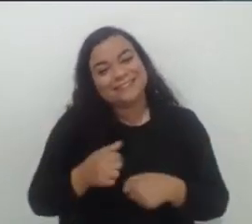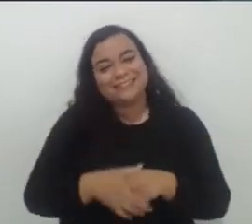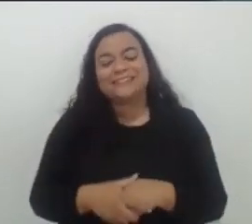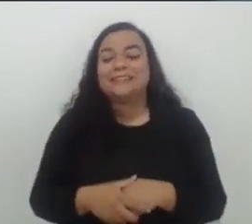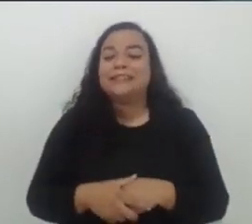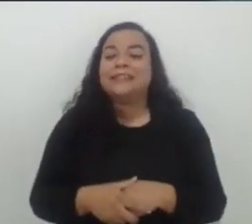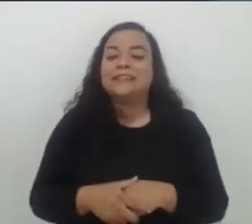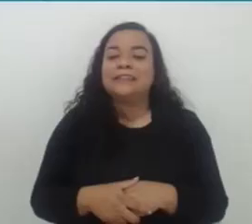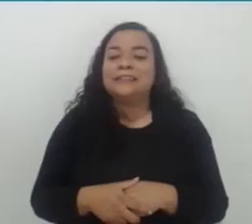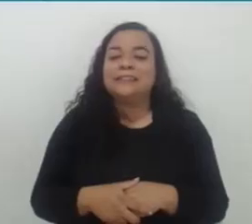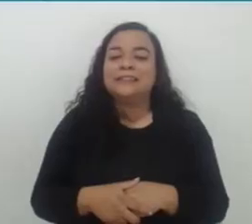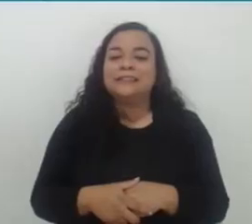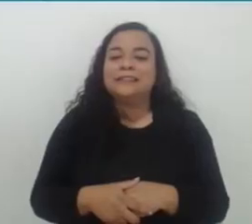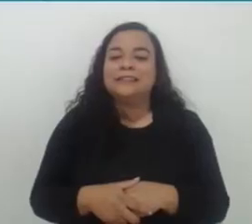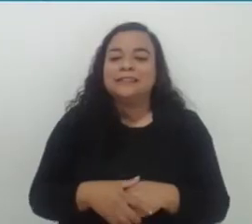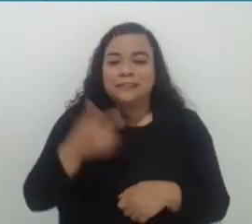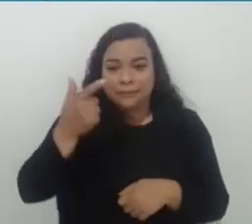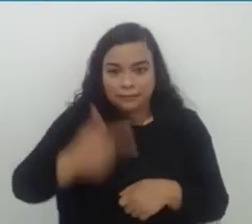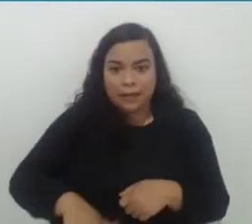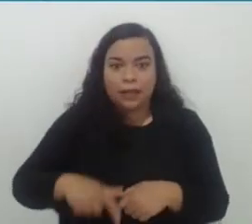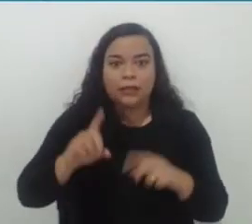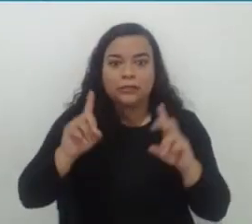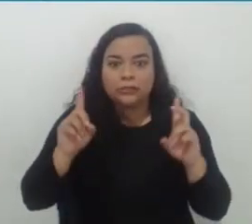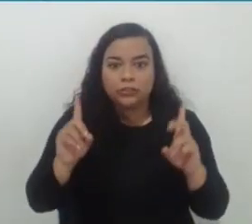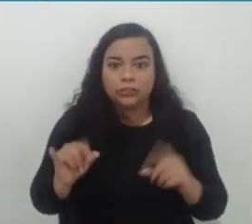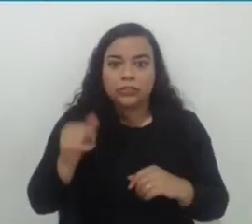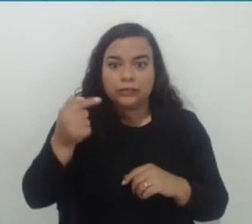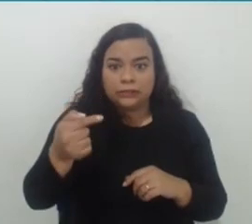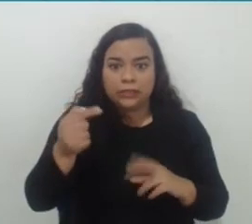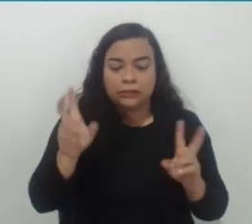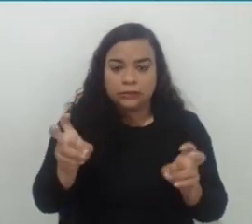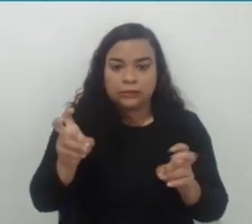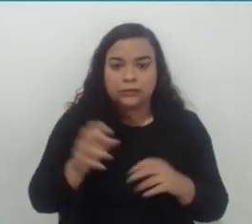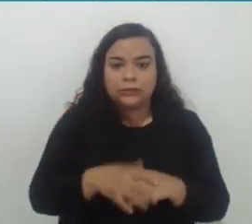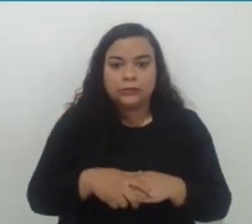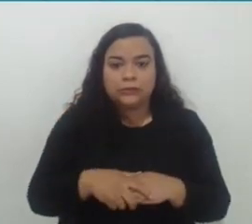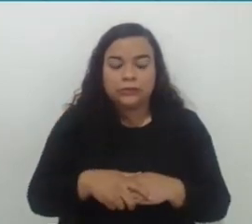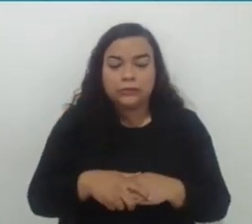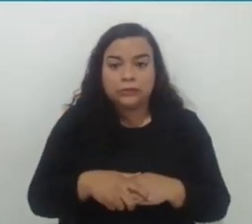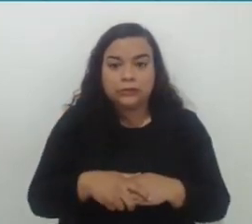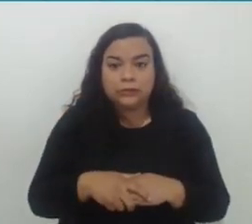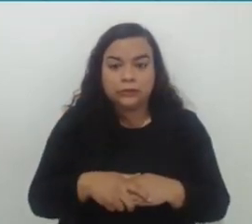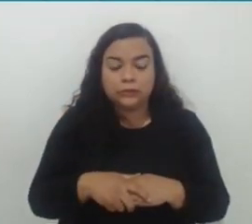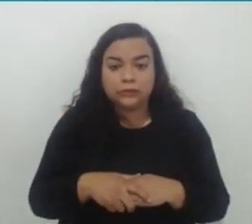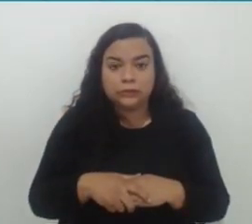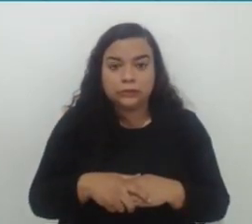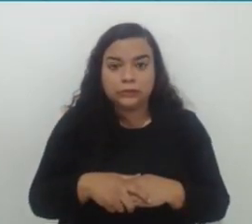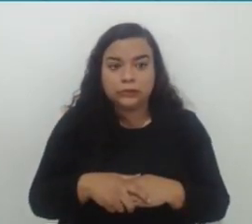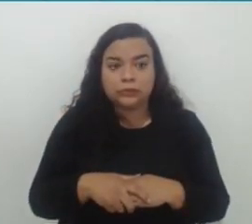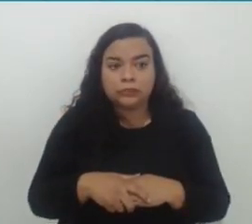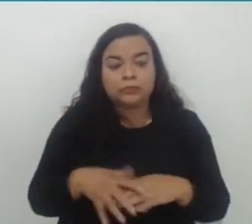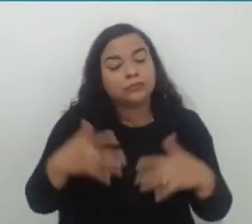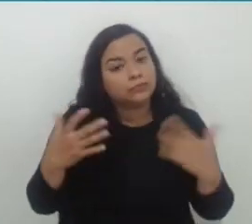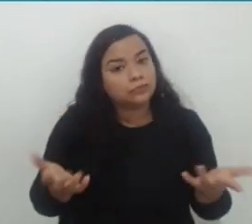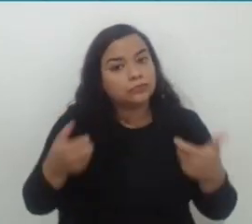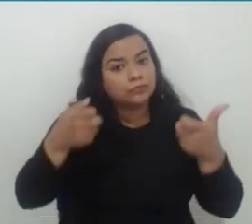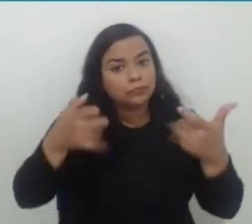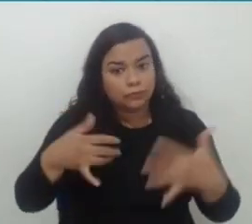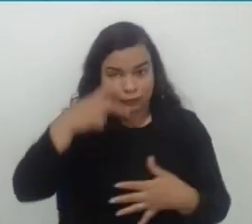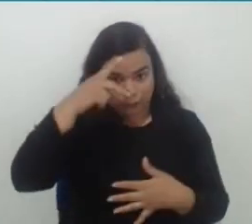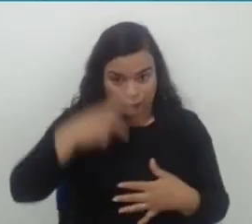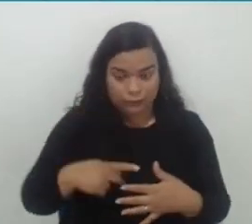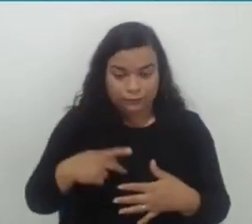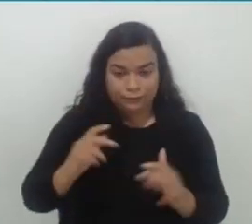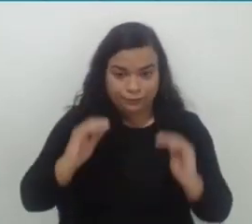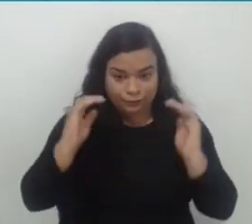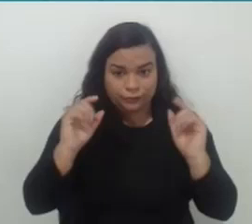minha comemoração do dia 7 depende das... Na verdade, senhora presidente, na verdade,